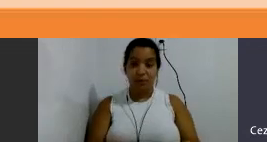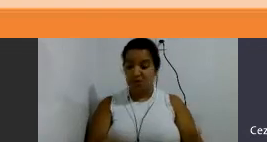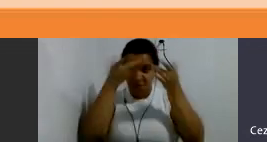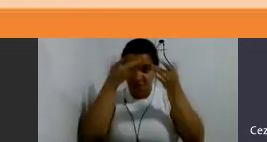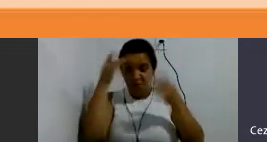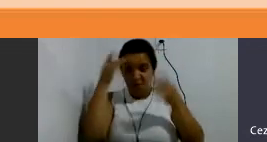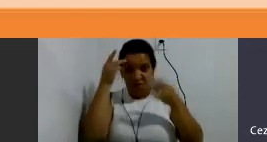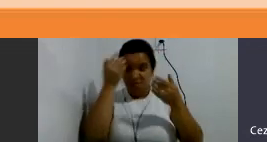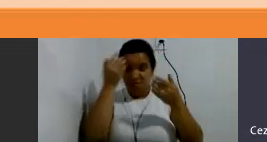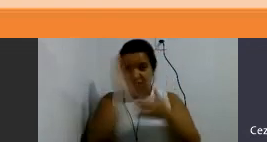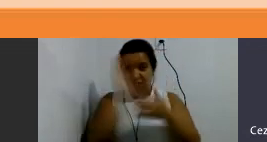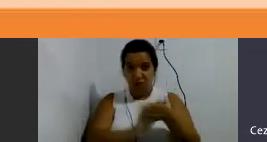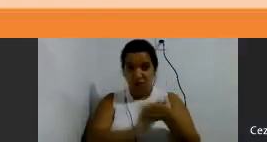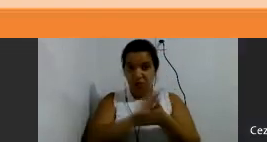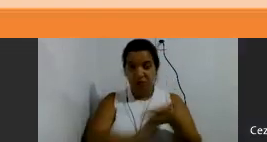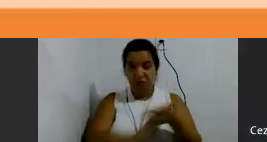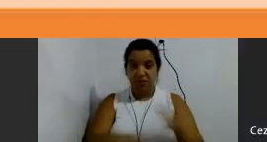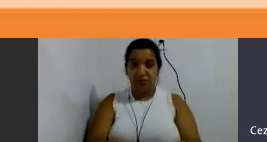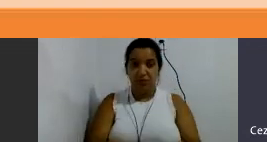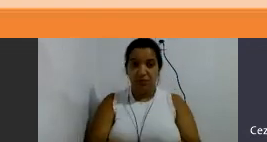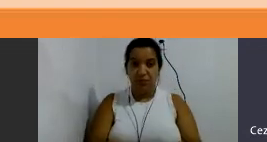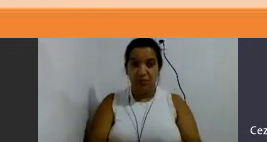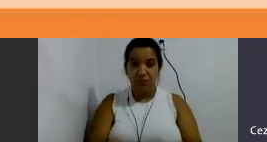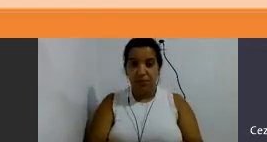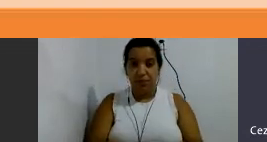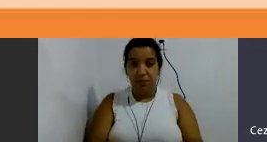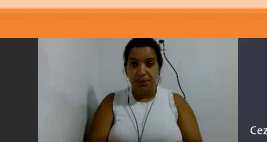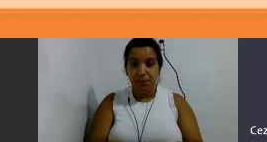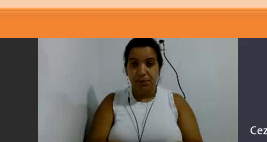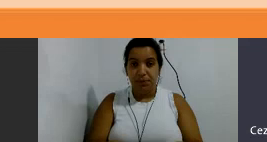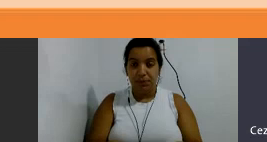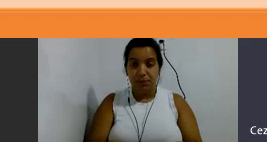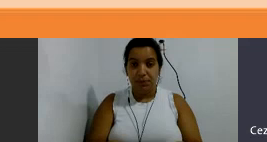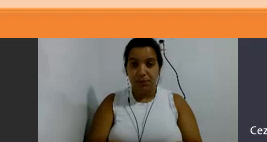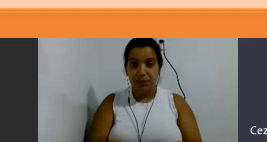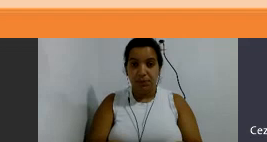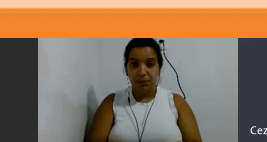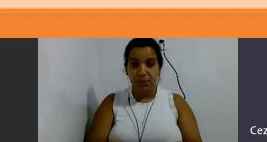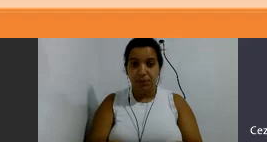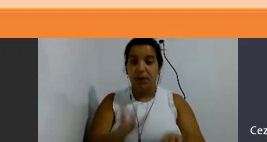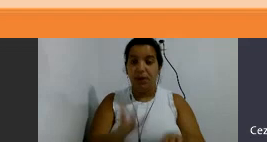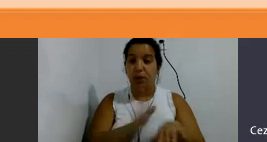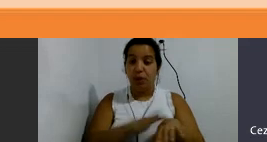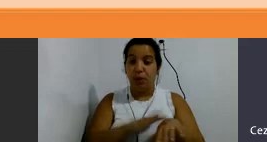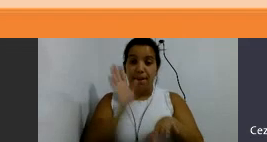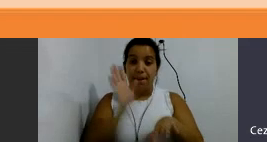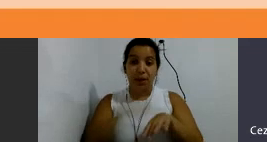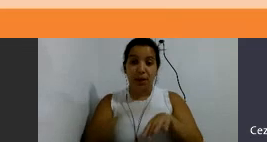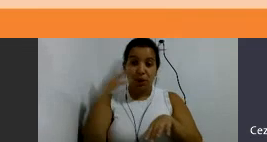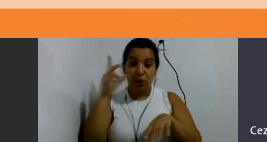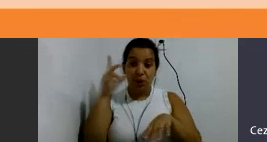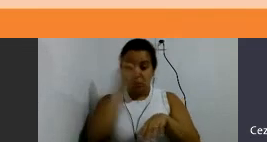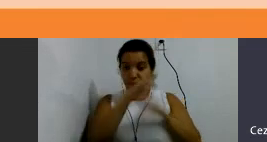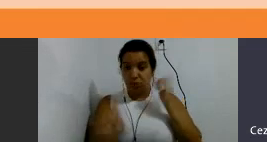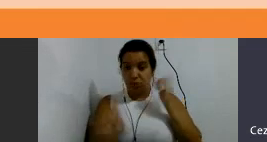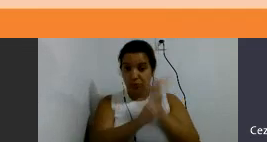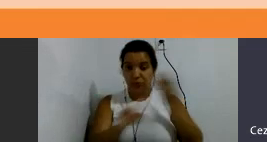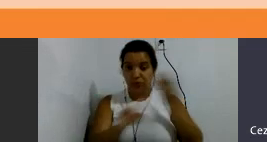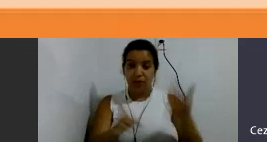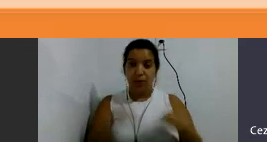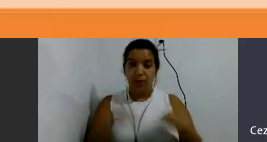entendimento nenhum de parasitologia. É o que torna a doença mais difícil ainda de ser identificada,